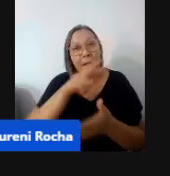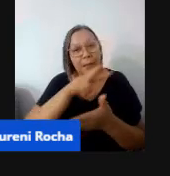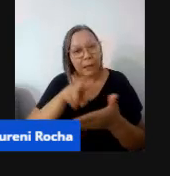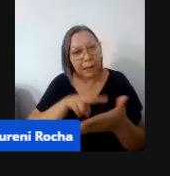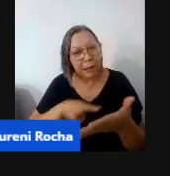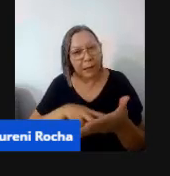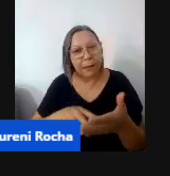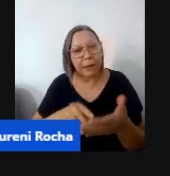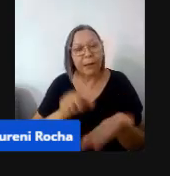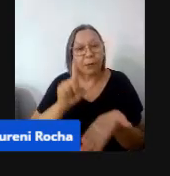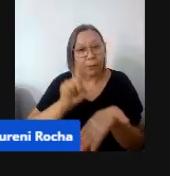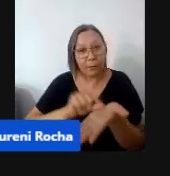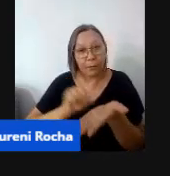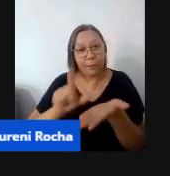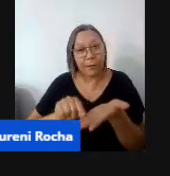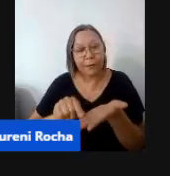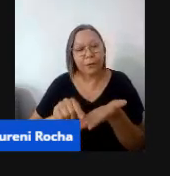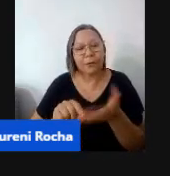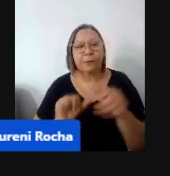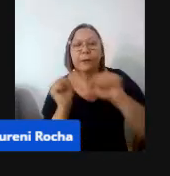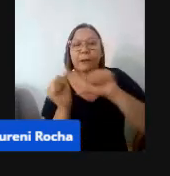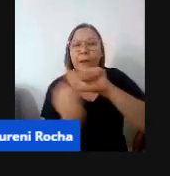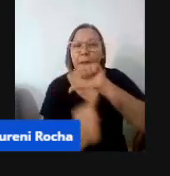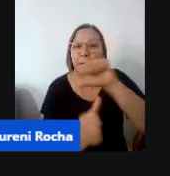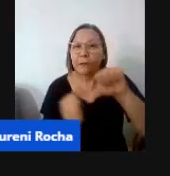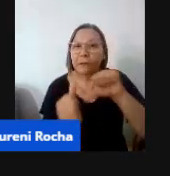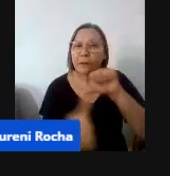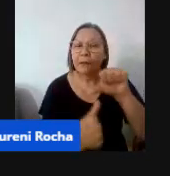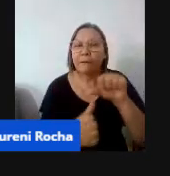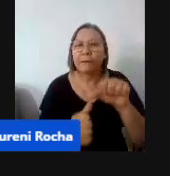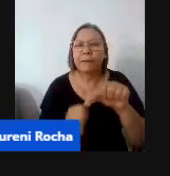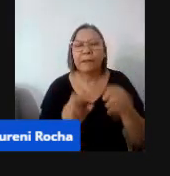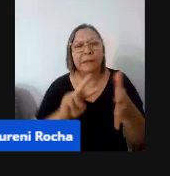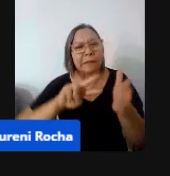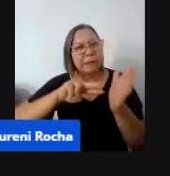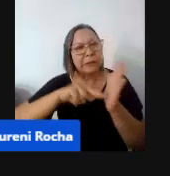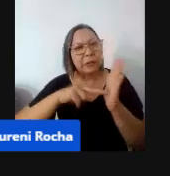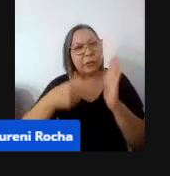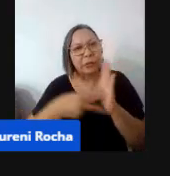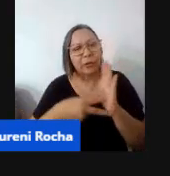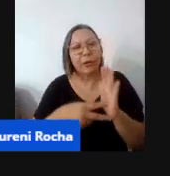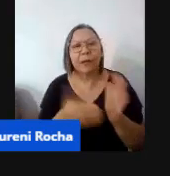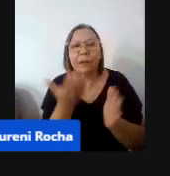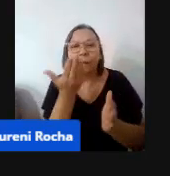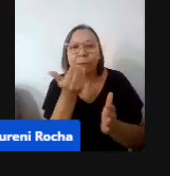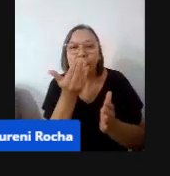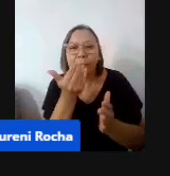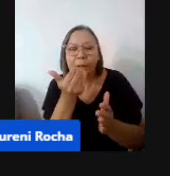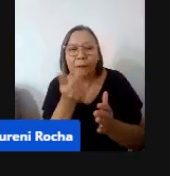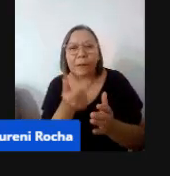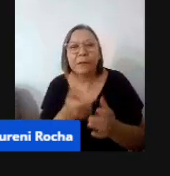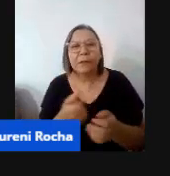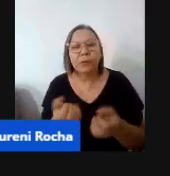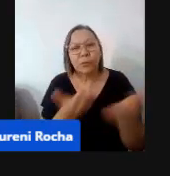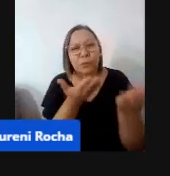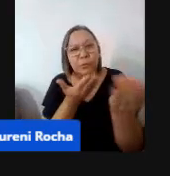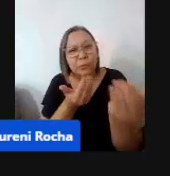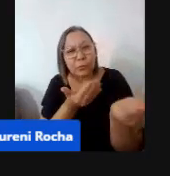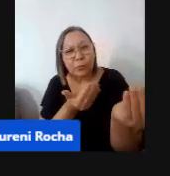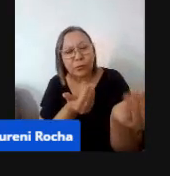que falava sobre a mudança dos hábitos alimentares dos adolescentes no período da pandemia, e dizendo